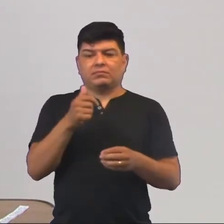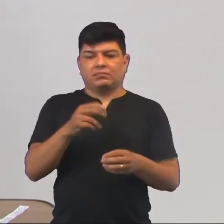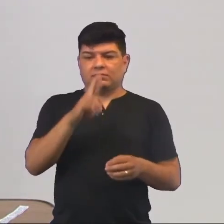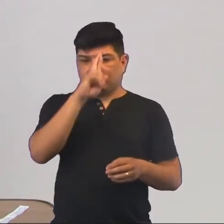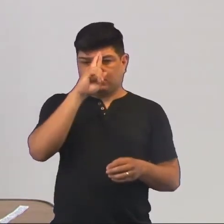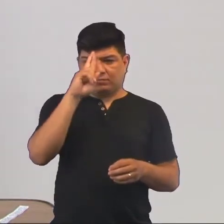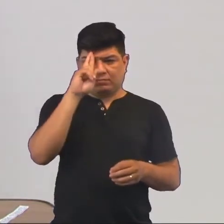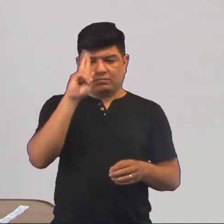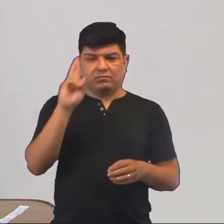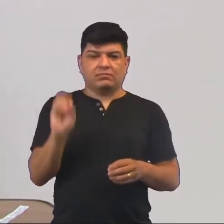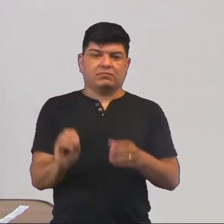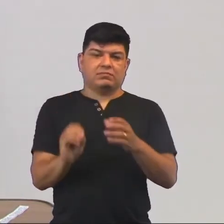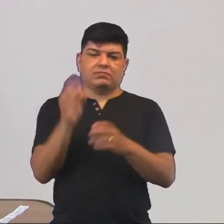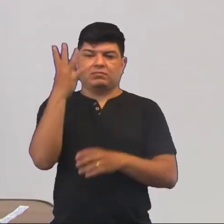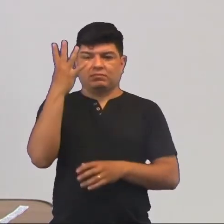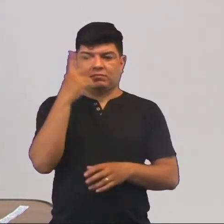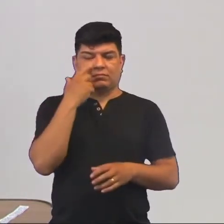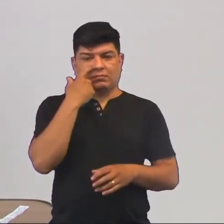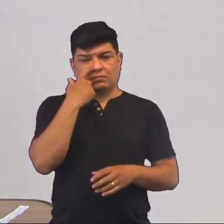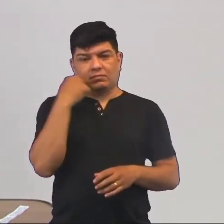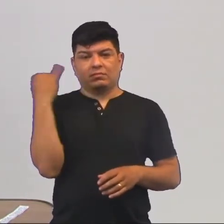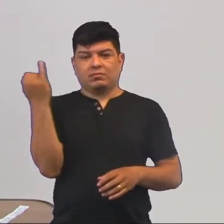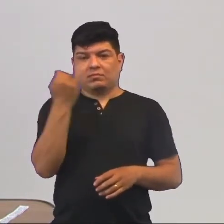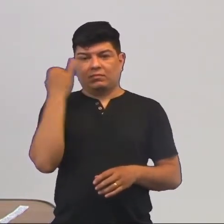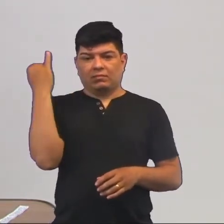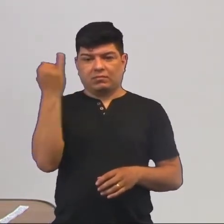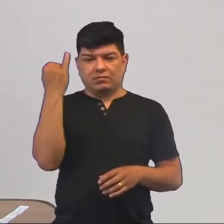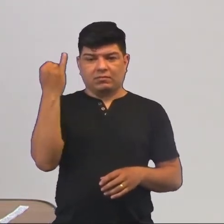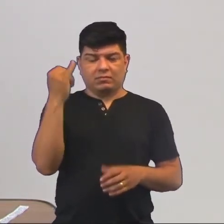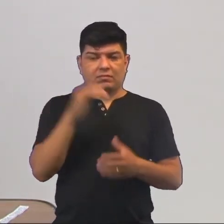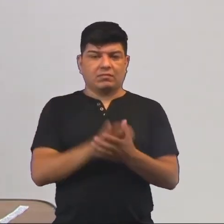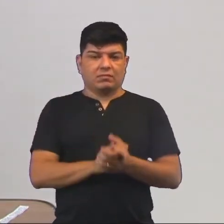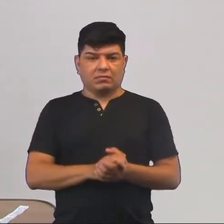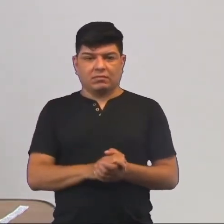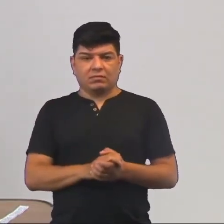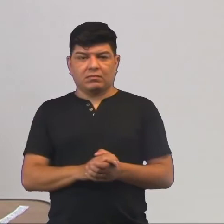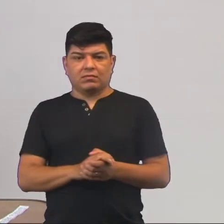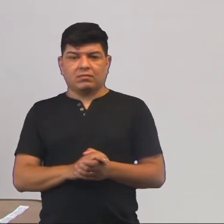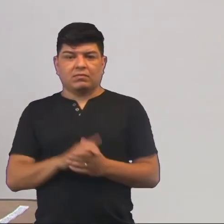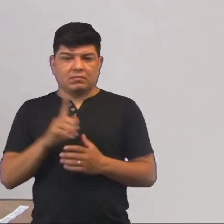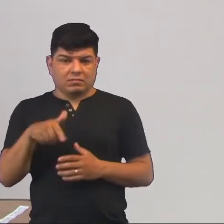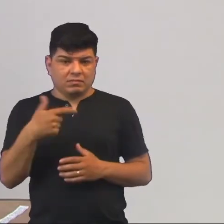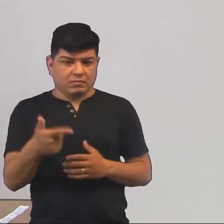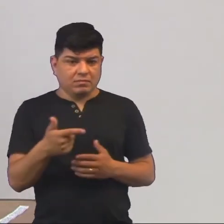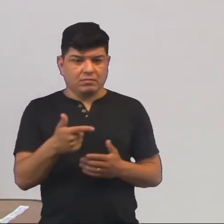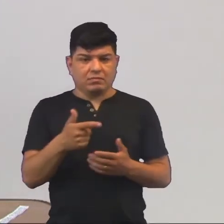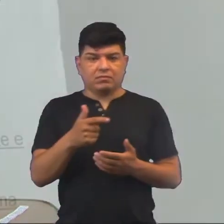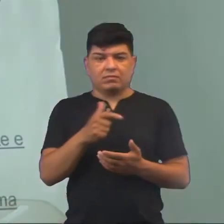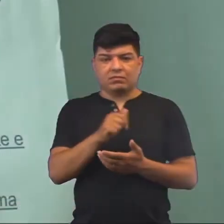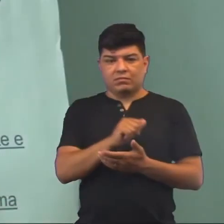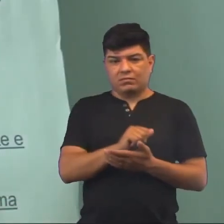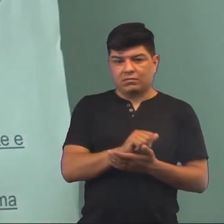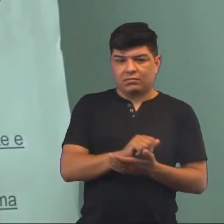né? Como surgiu, para me poder compreender a importância do assunto aí tratado. Vamos para a próxima questão.